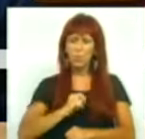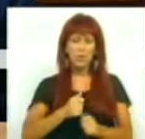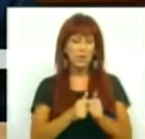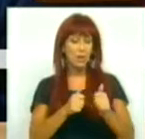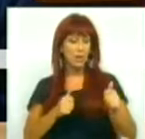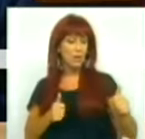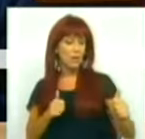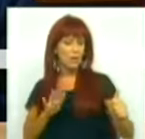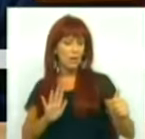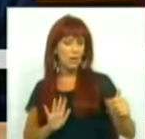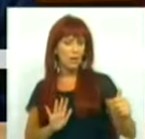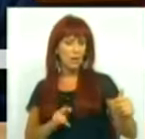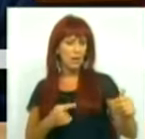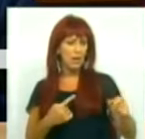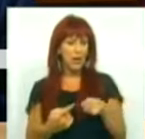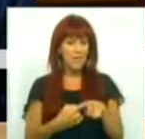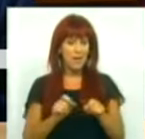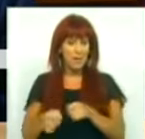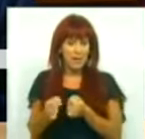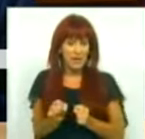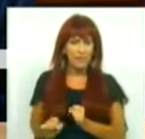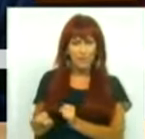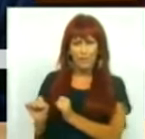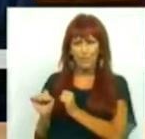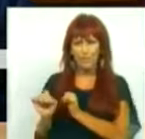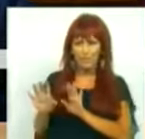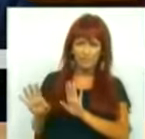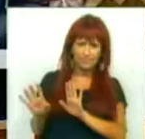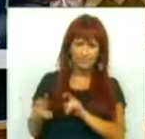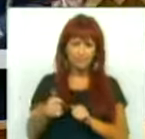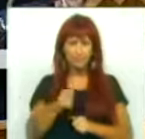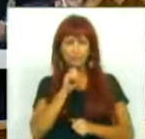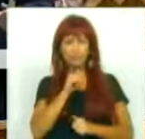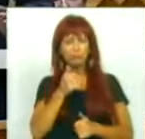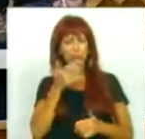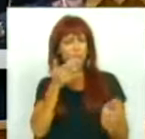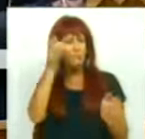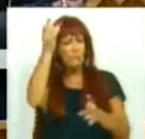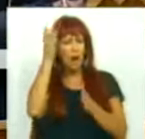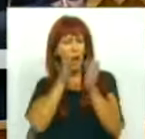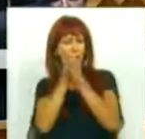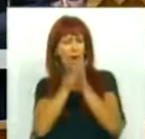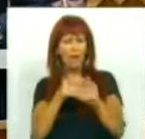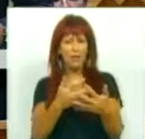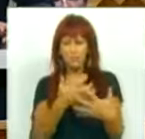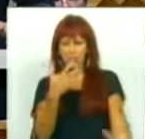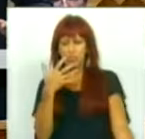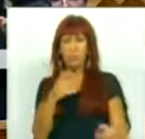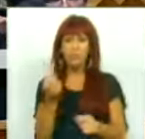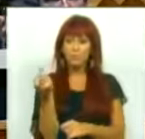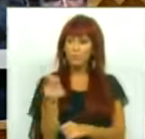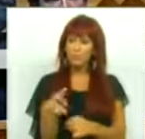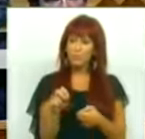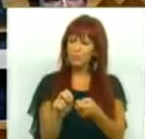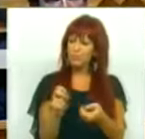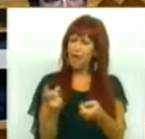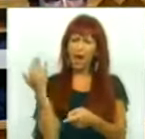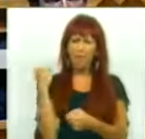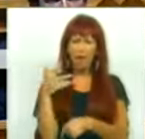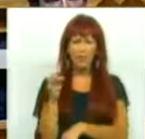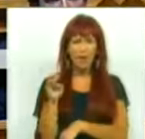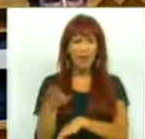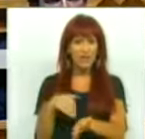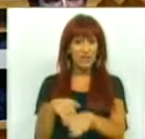total afastamento do seu interesse partidário. É de um oportunismo exacerbado o incidente aqui criado há pouco pelo